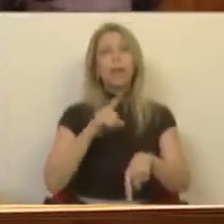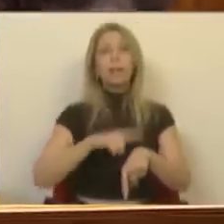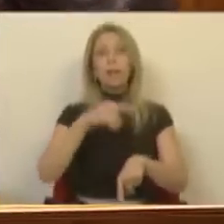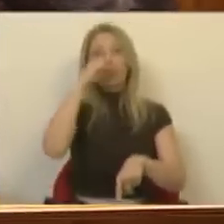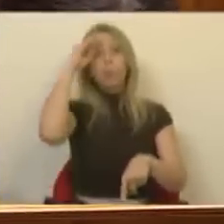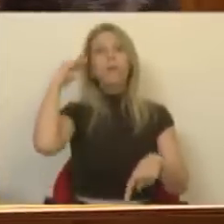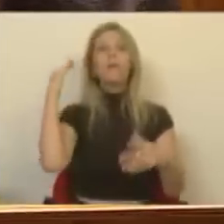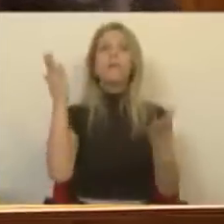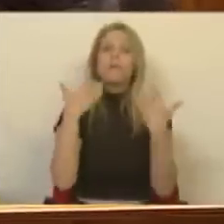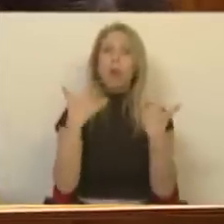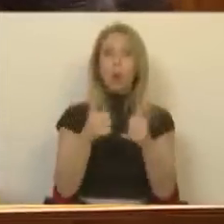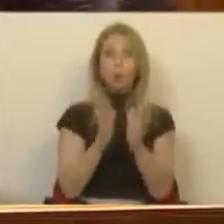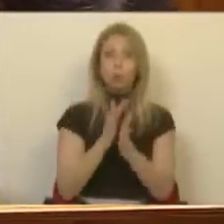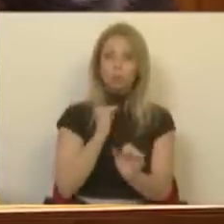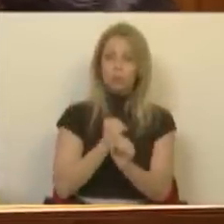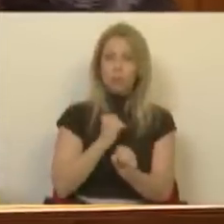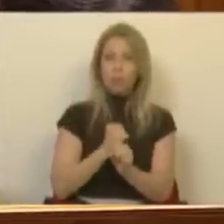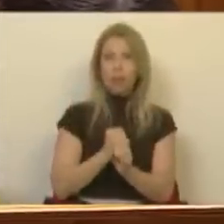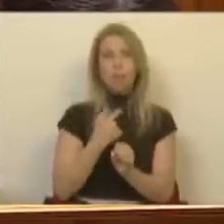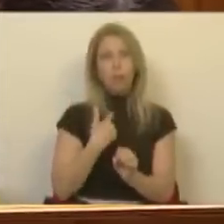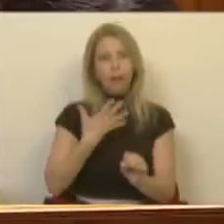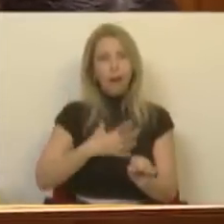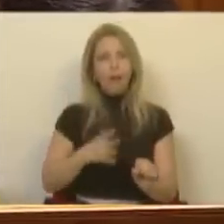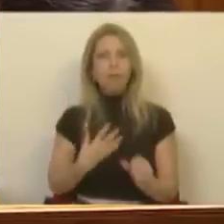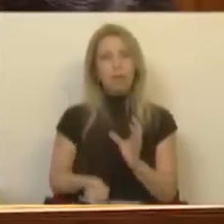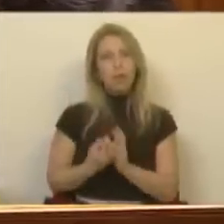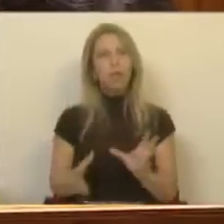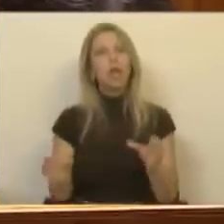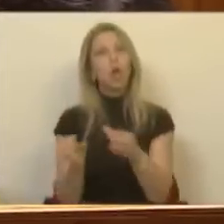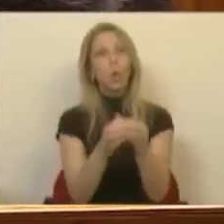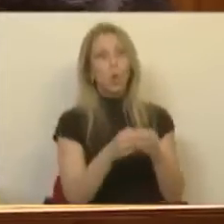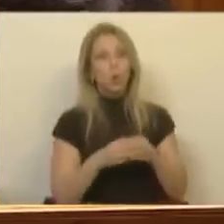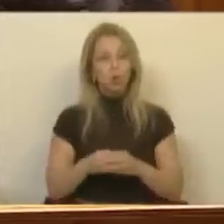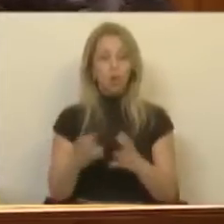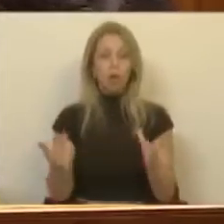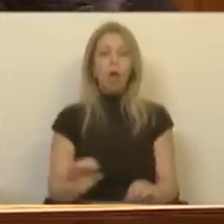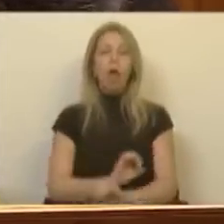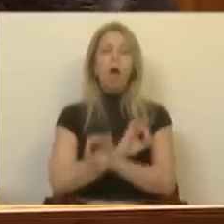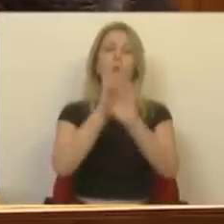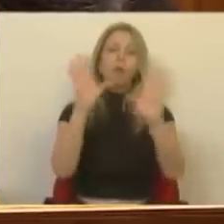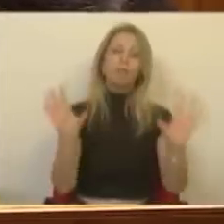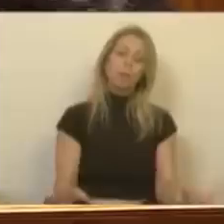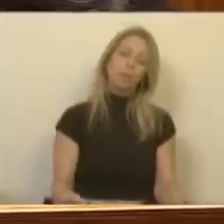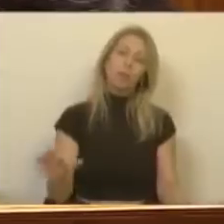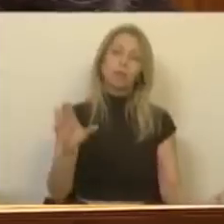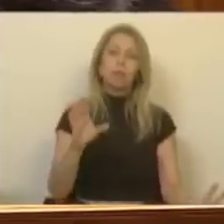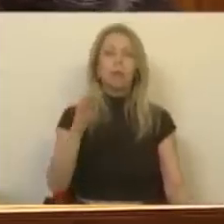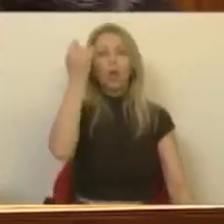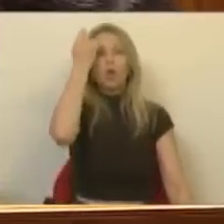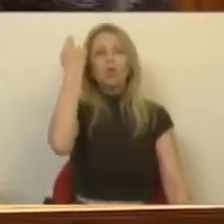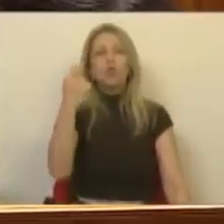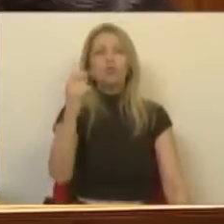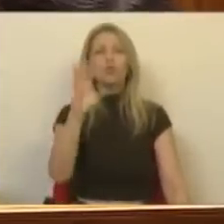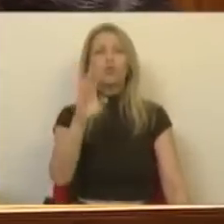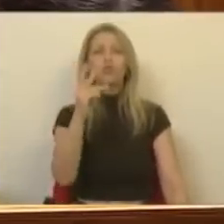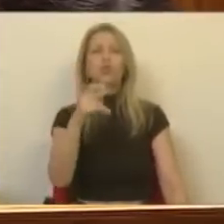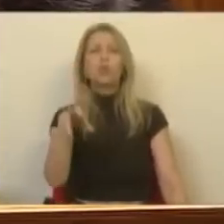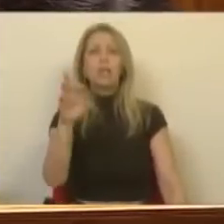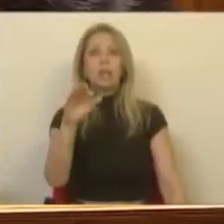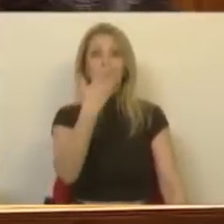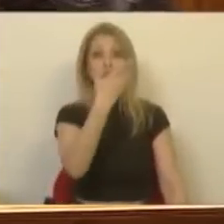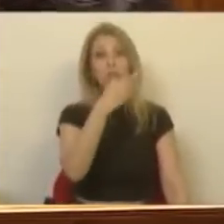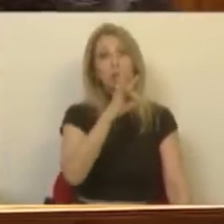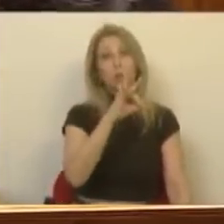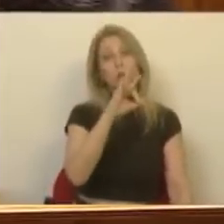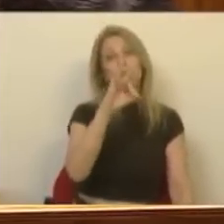todas a trabalhar para poder informar os Consórcios obviamente o júri internacional das 146 selecionou 51